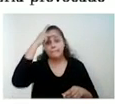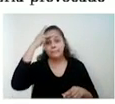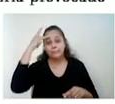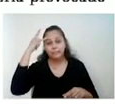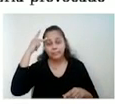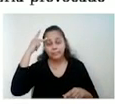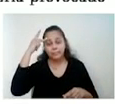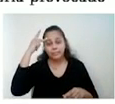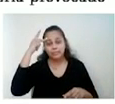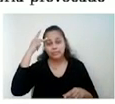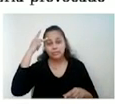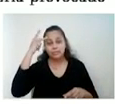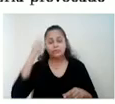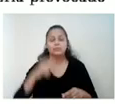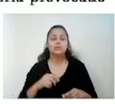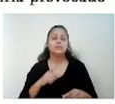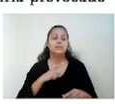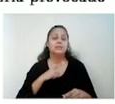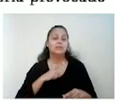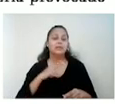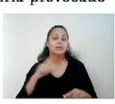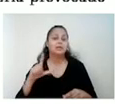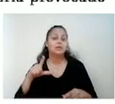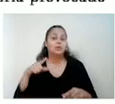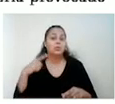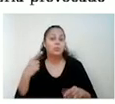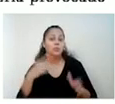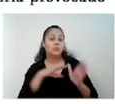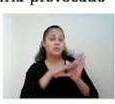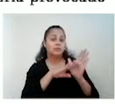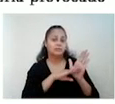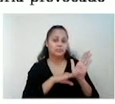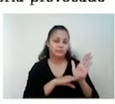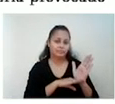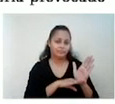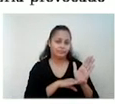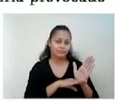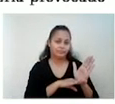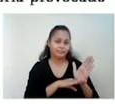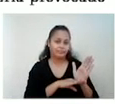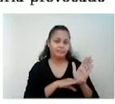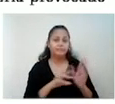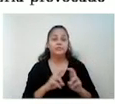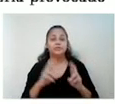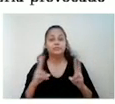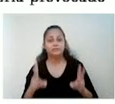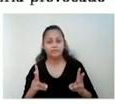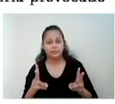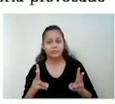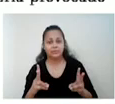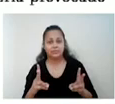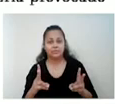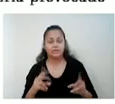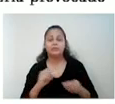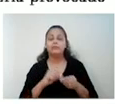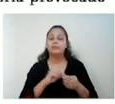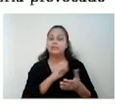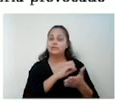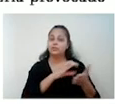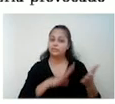essas três categorias, existem outras ocupações diferentes, ok? Fazendo diversas